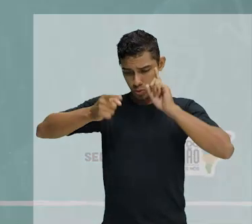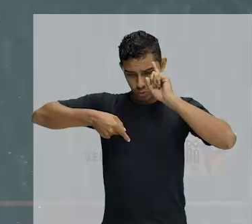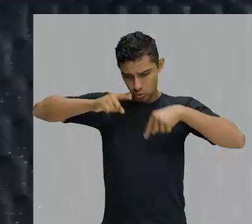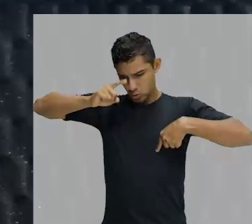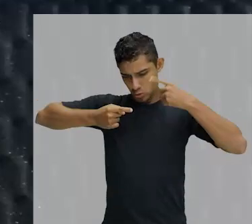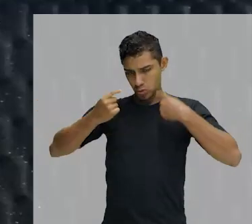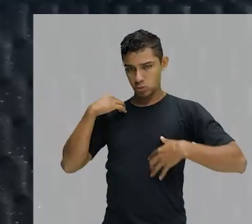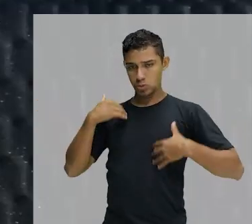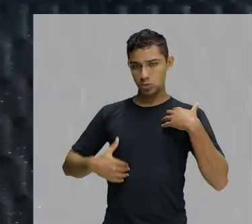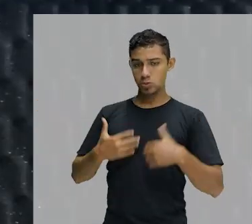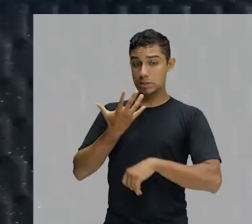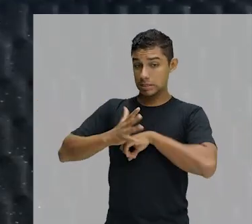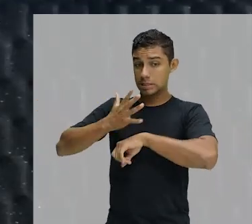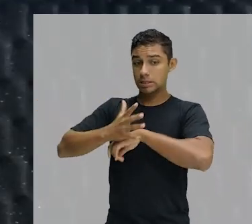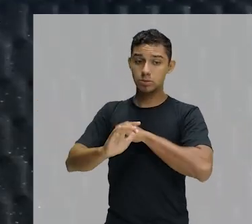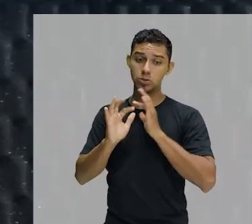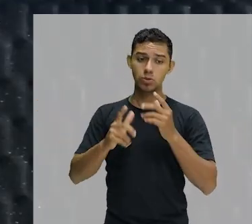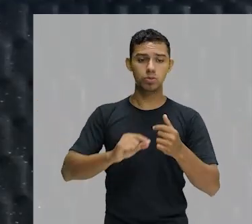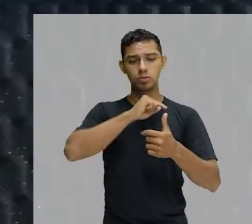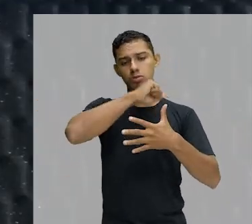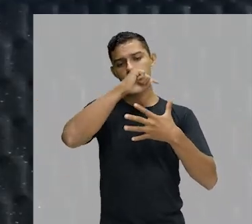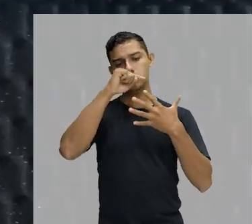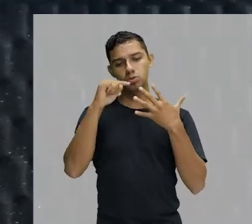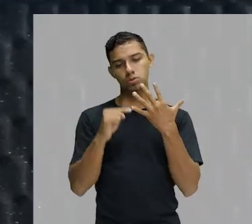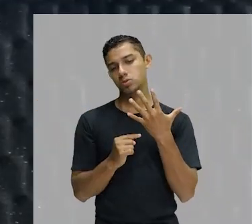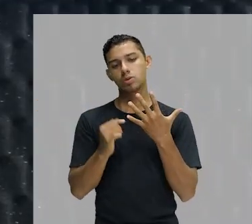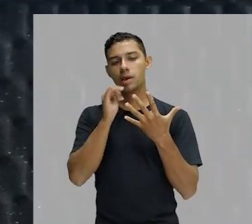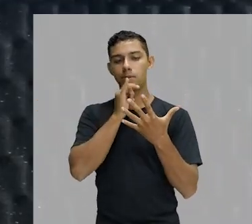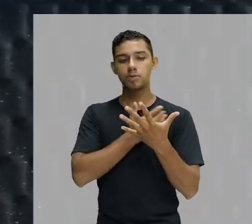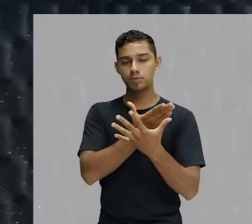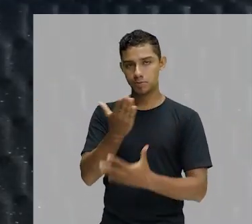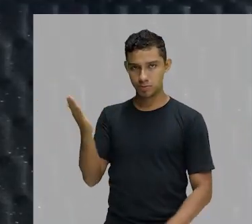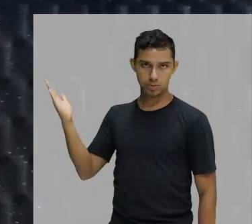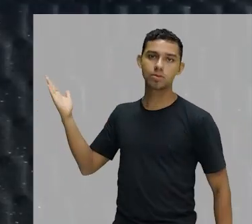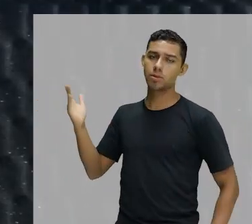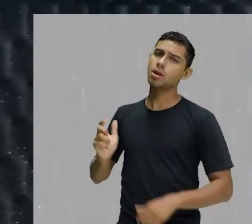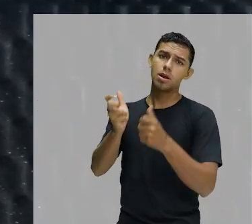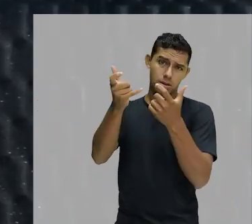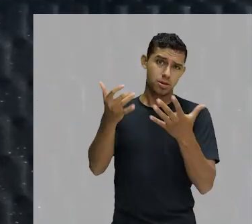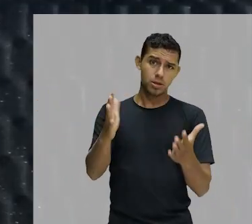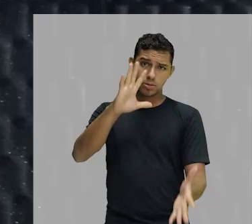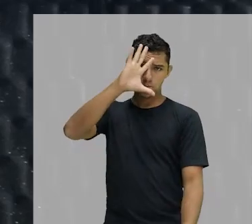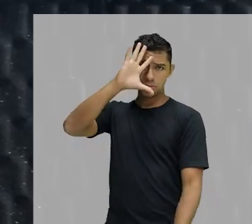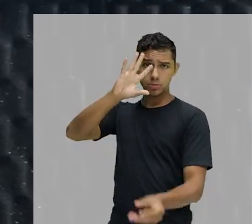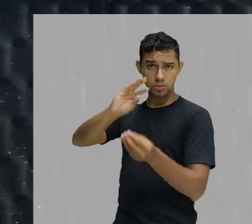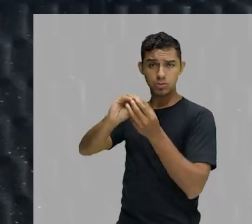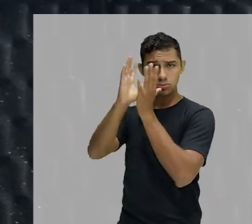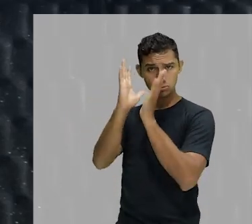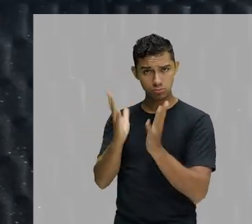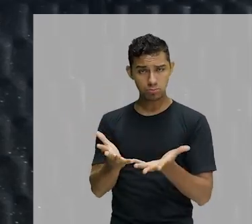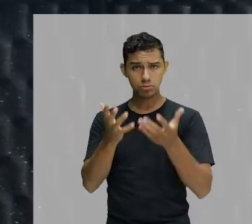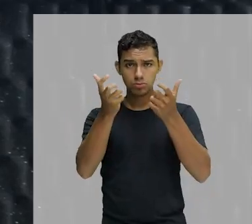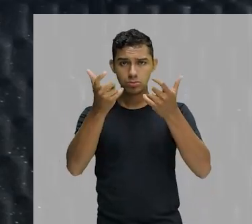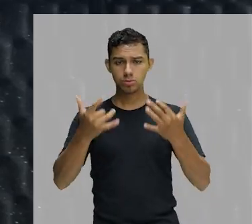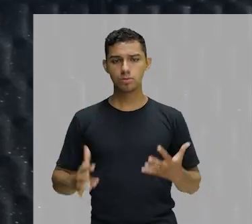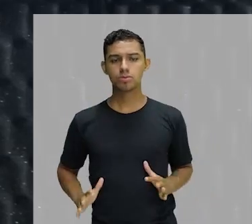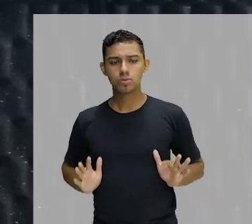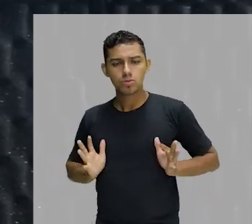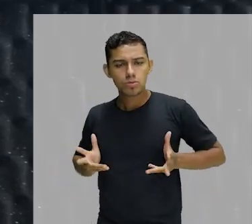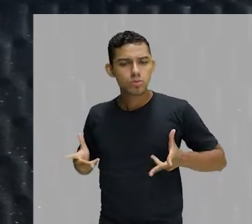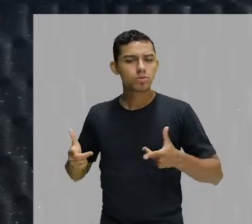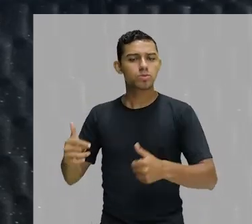treinamento, comumente classificadas em diversos tipos. Está aqui. Isso eu já falei para vocês. Capacidade física é aquilo que